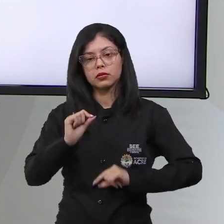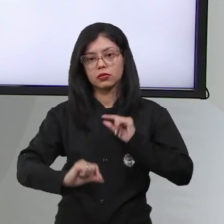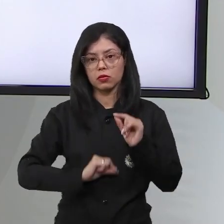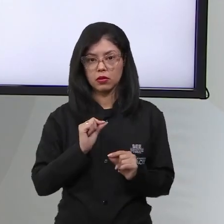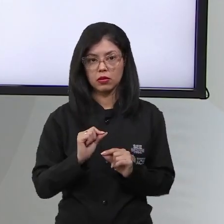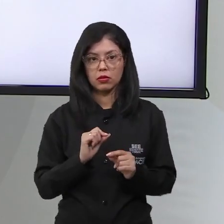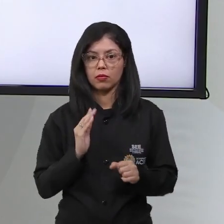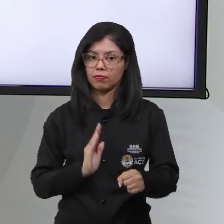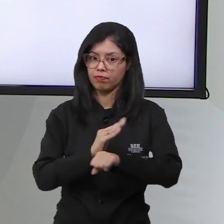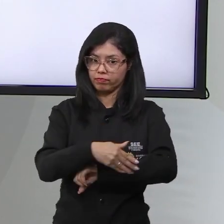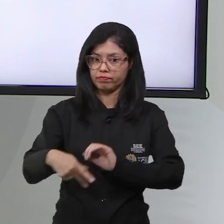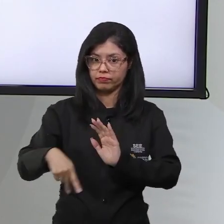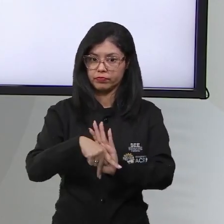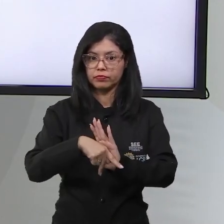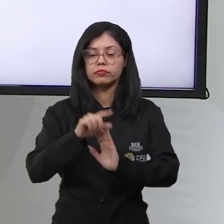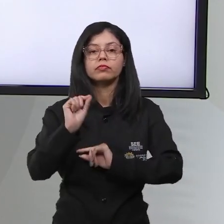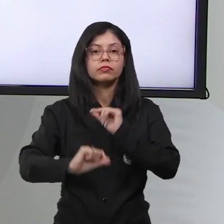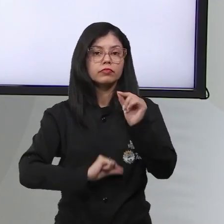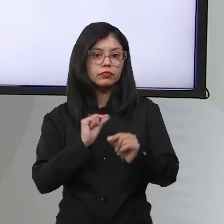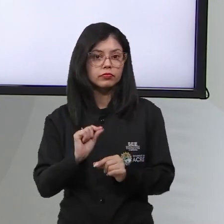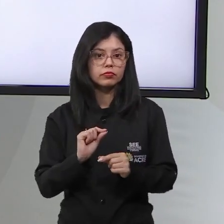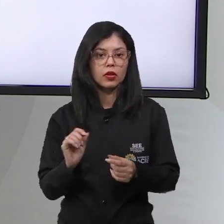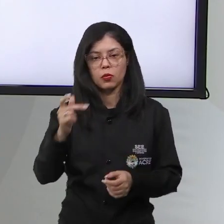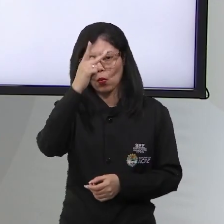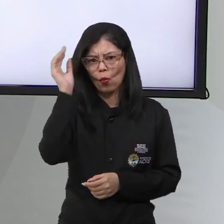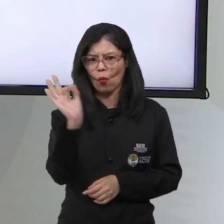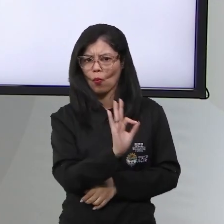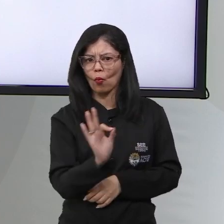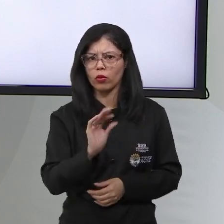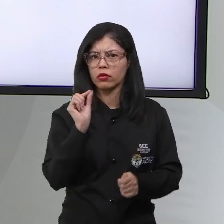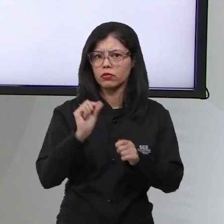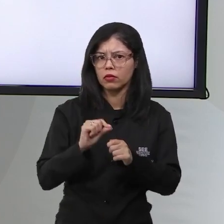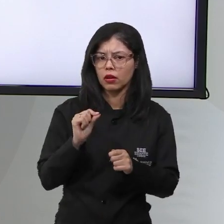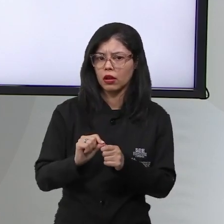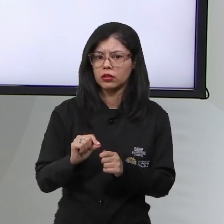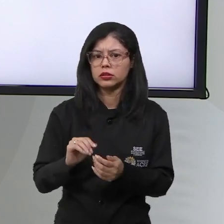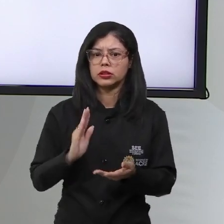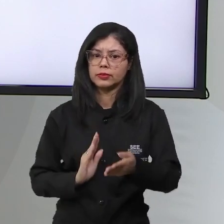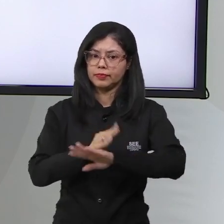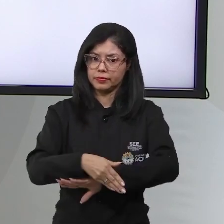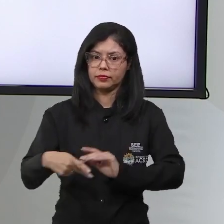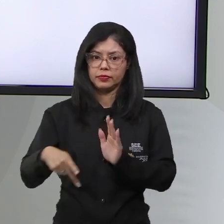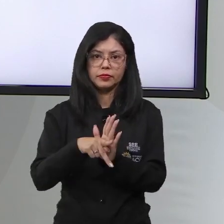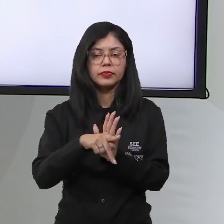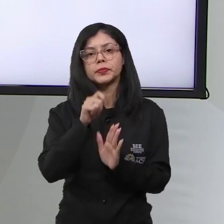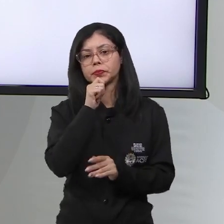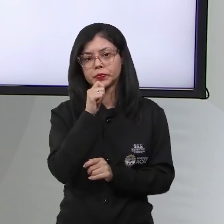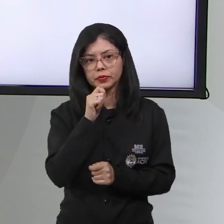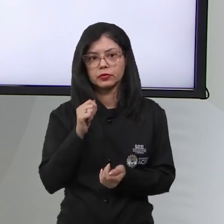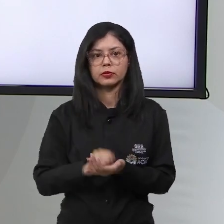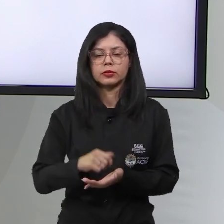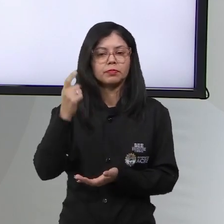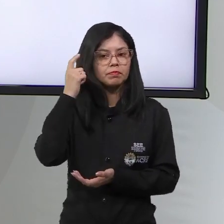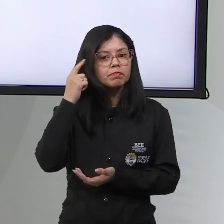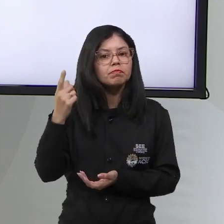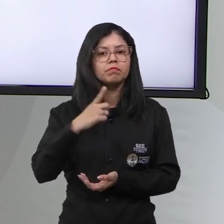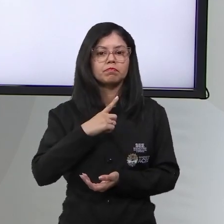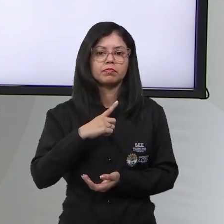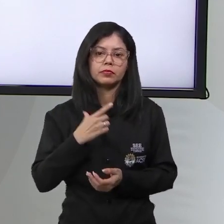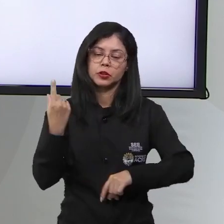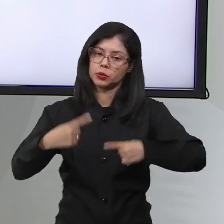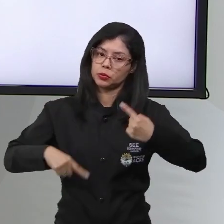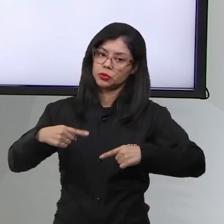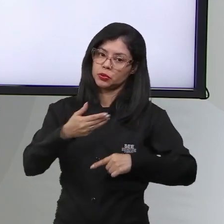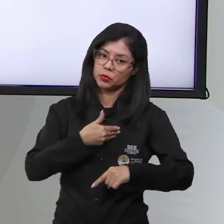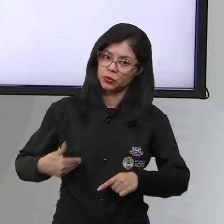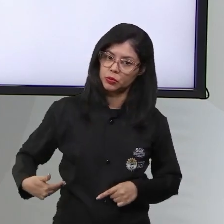necessário intervir, ou seja, ninguém realiza uma intervenção, ninguém pensa uma política